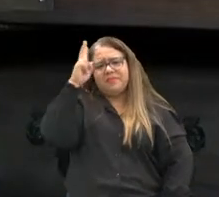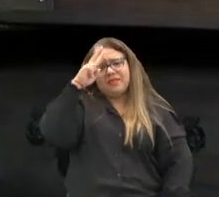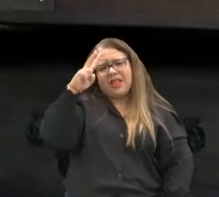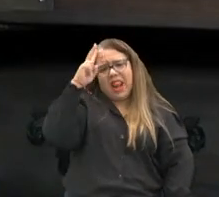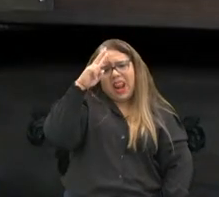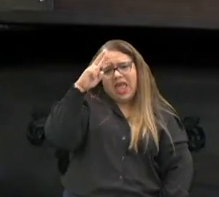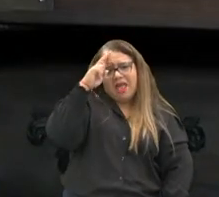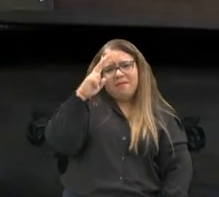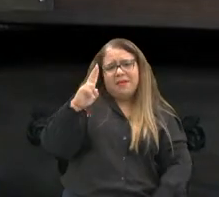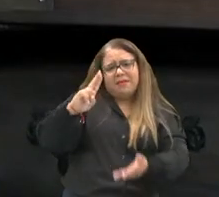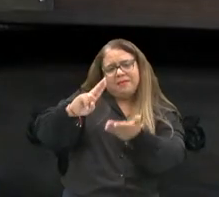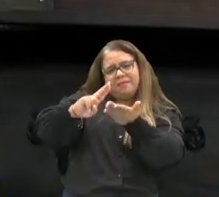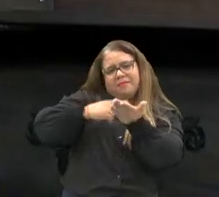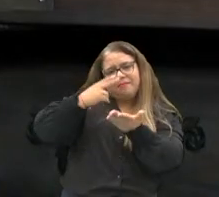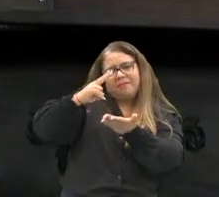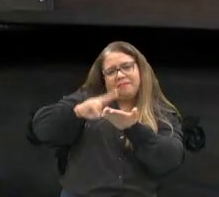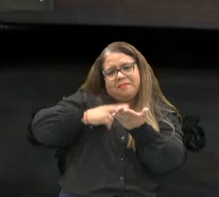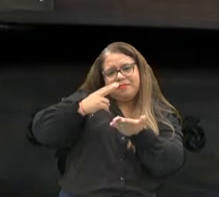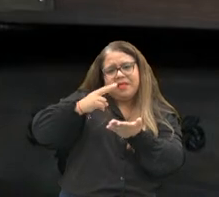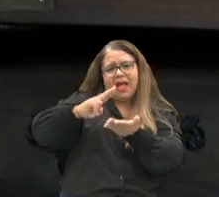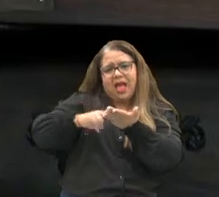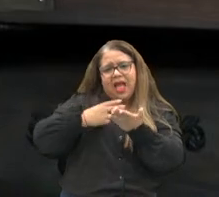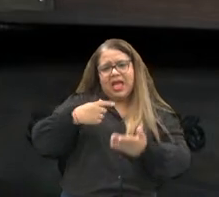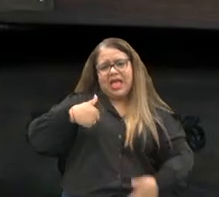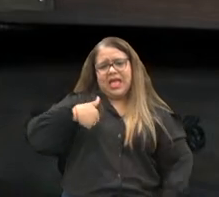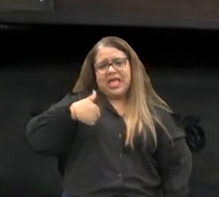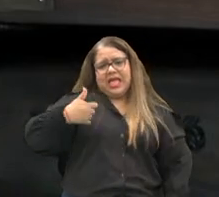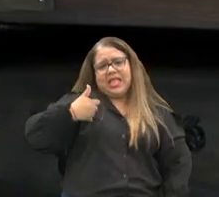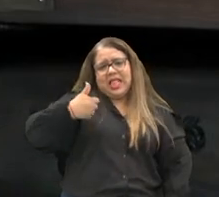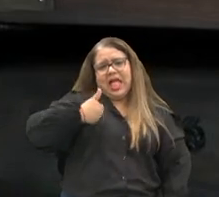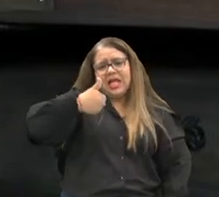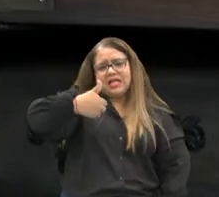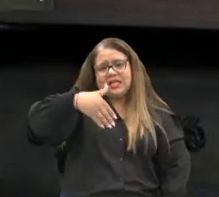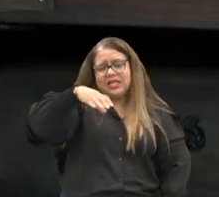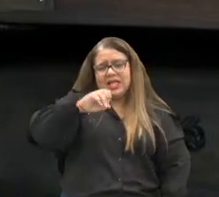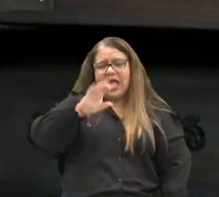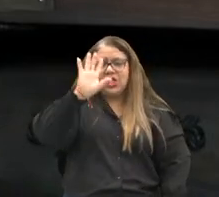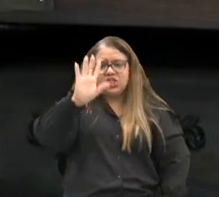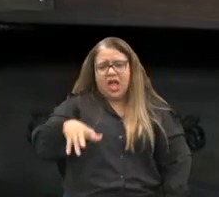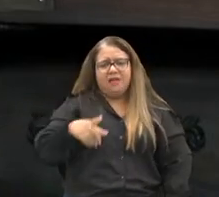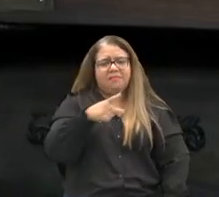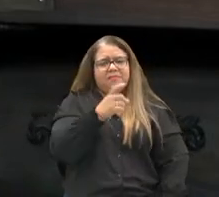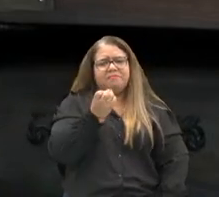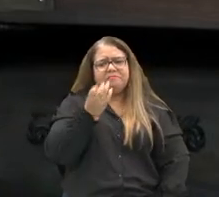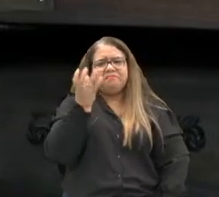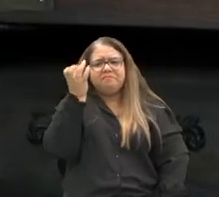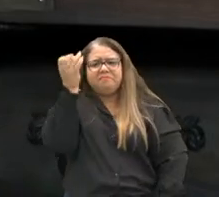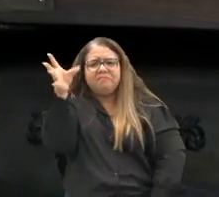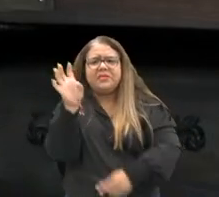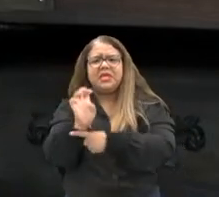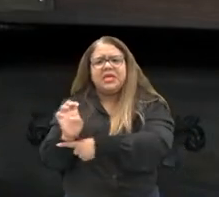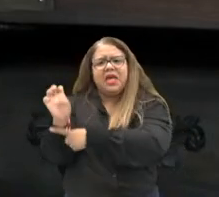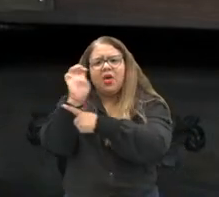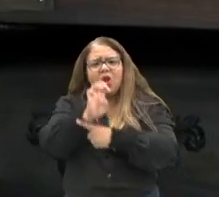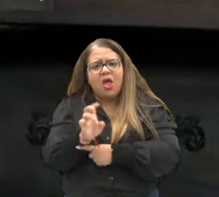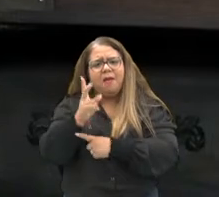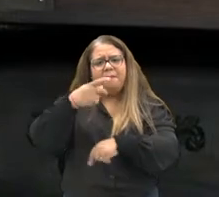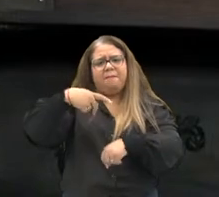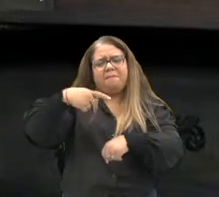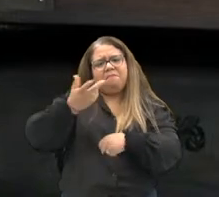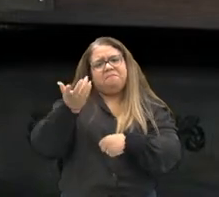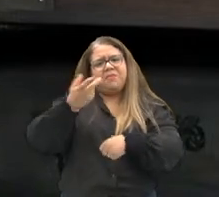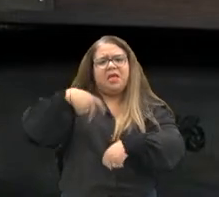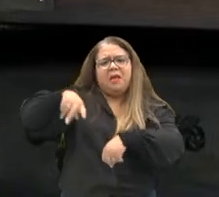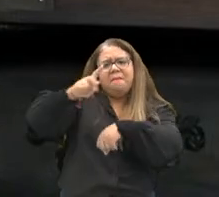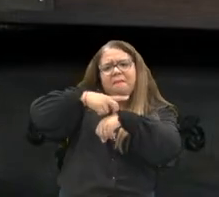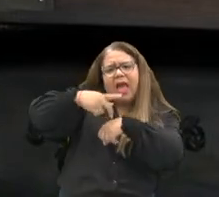bilhetes dele. Eu era uma menina de 10 anos e já ele viajava para a Europa e tudo. E sempre, nos